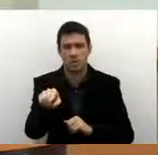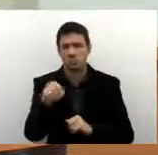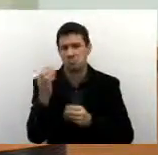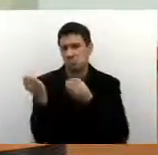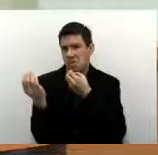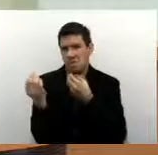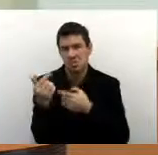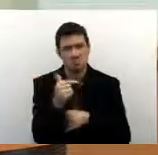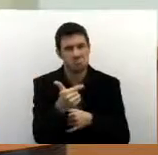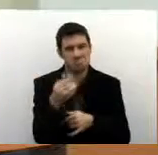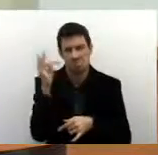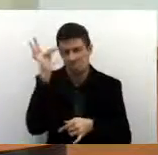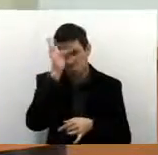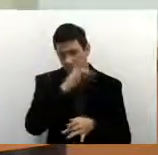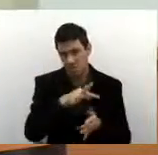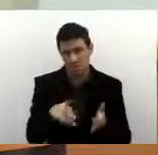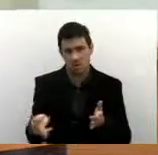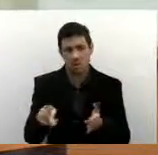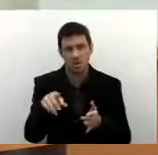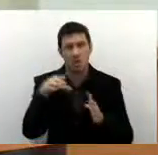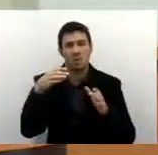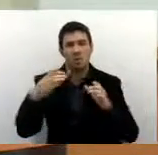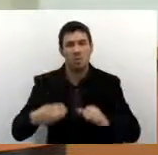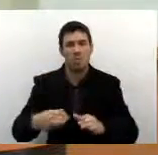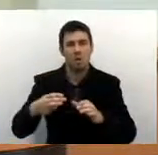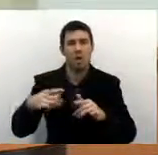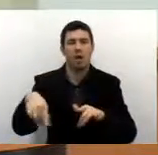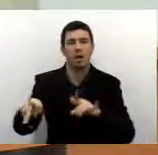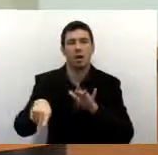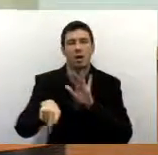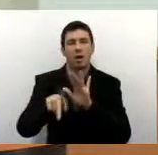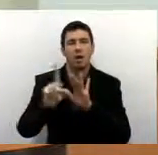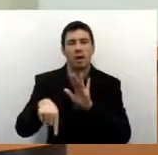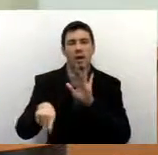essa informação para ele, que o Parque Multifuncional